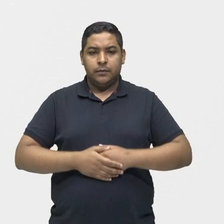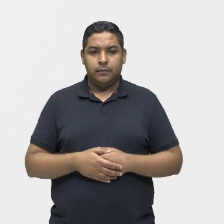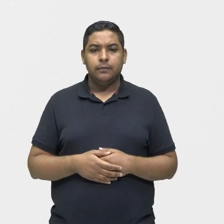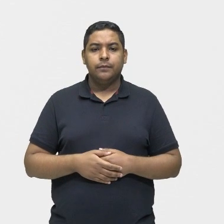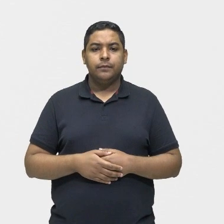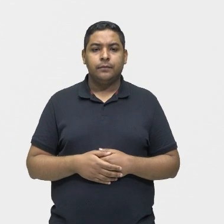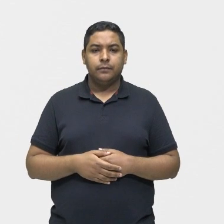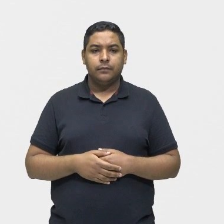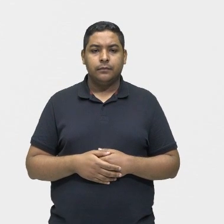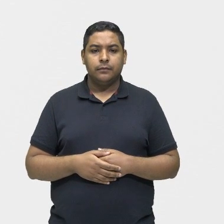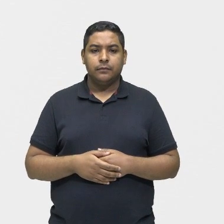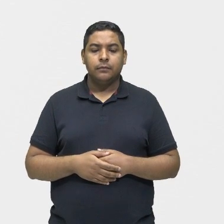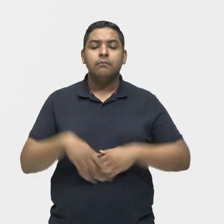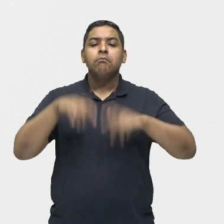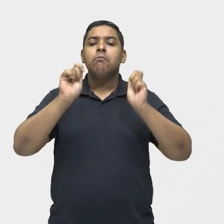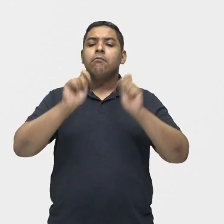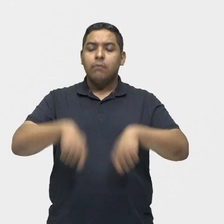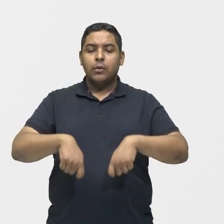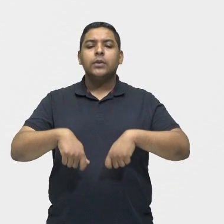vai expressar aí